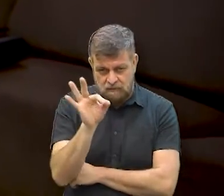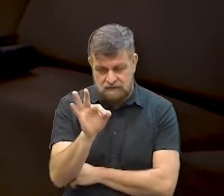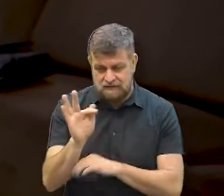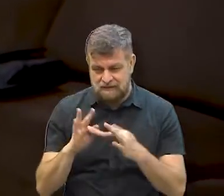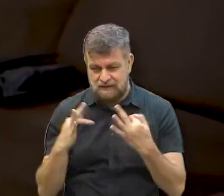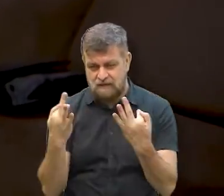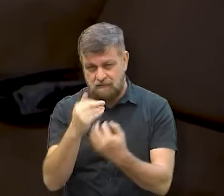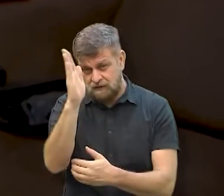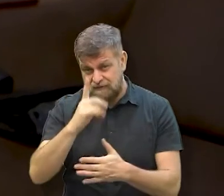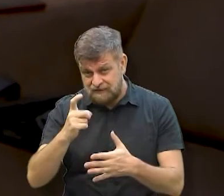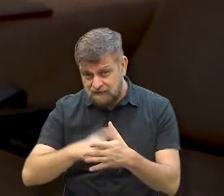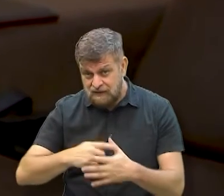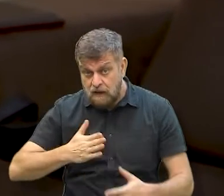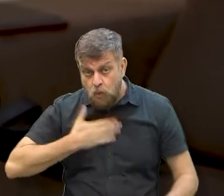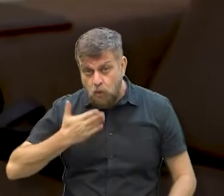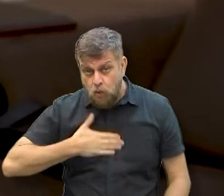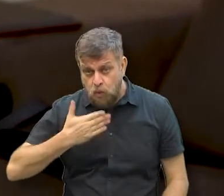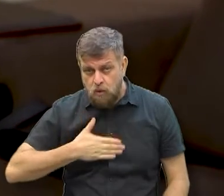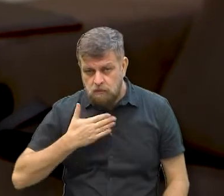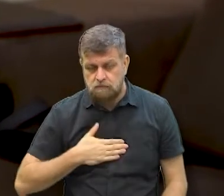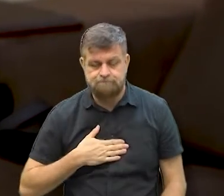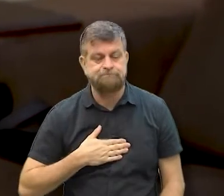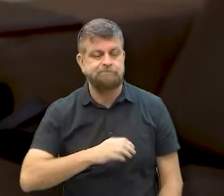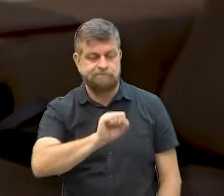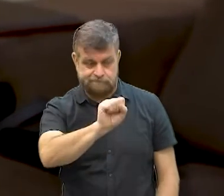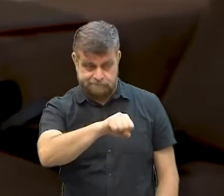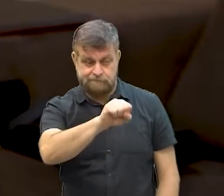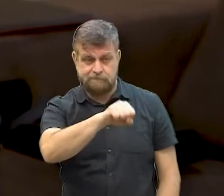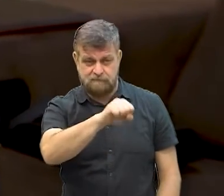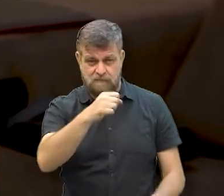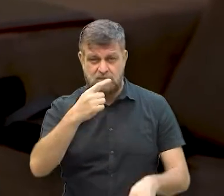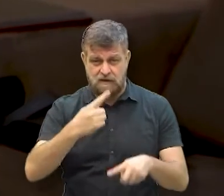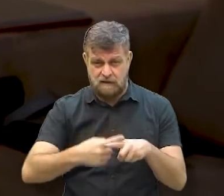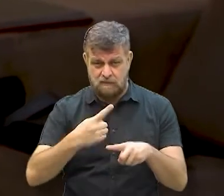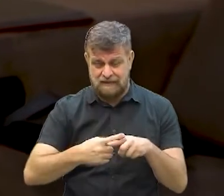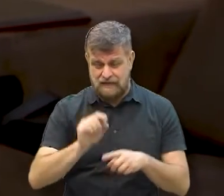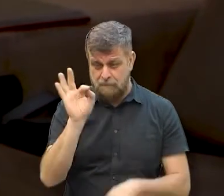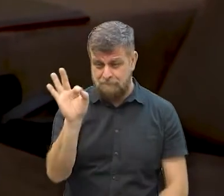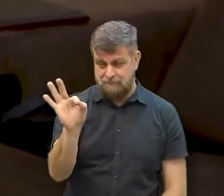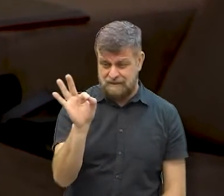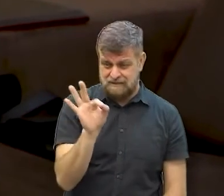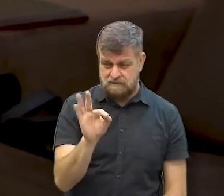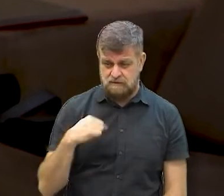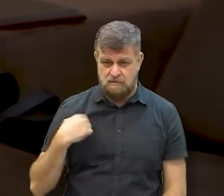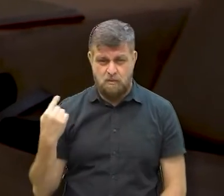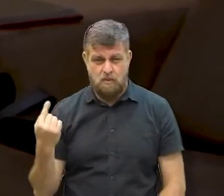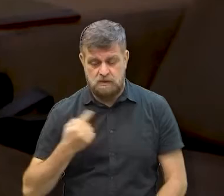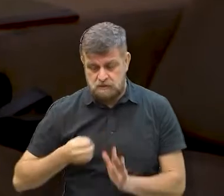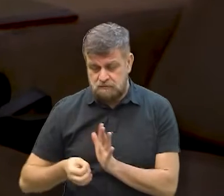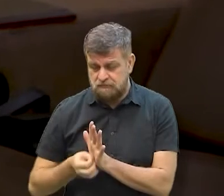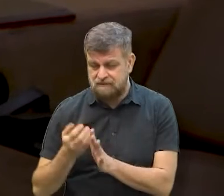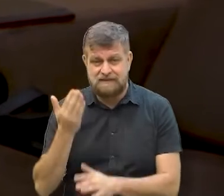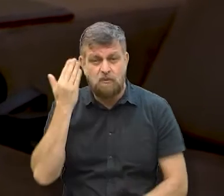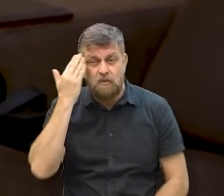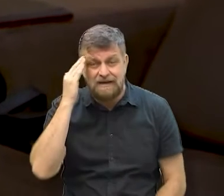das famílias endividadas, isso assusta? Assusta bastante, porque de forma percentual a gente às